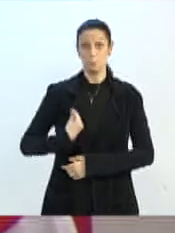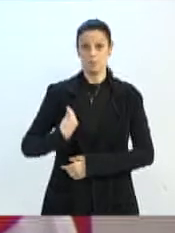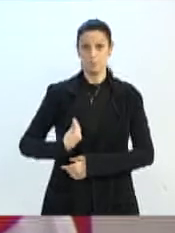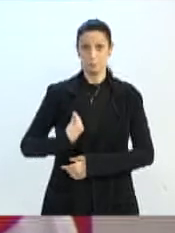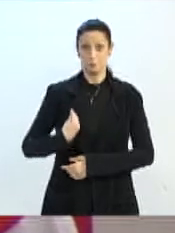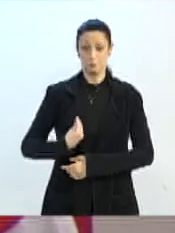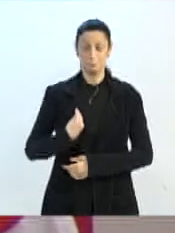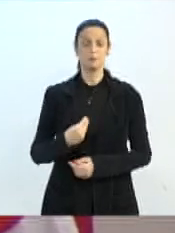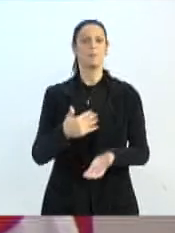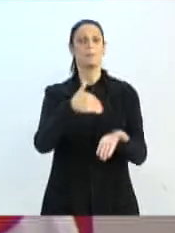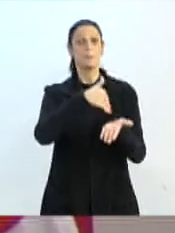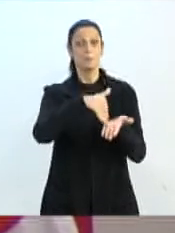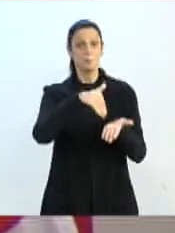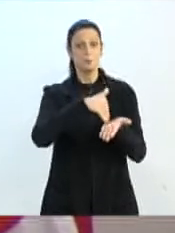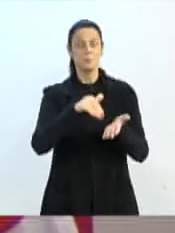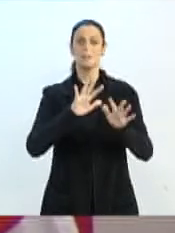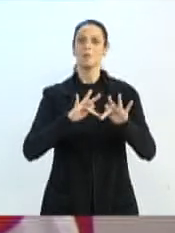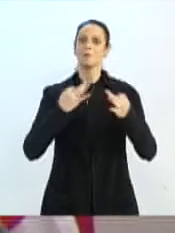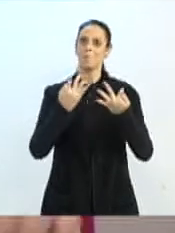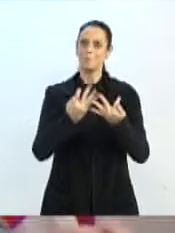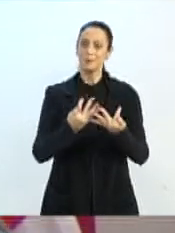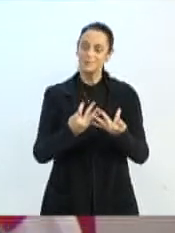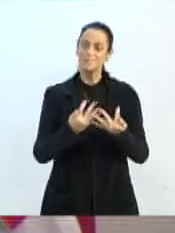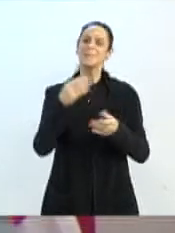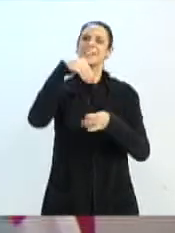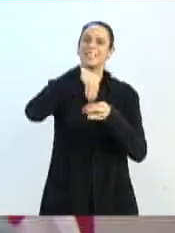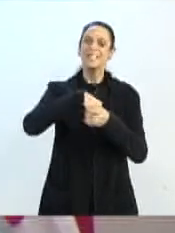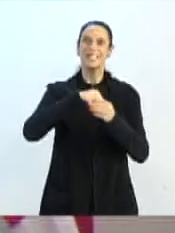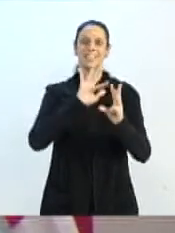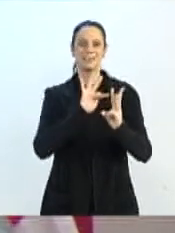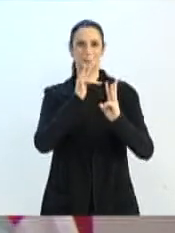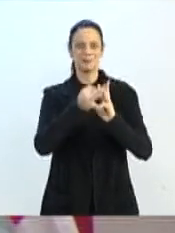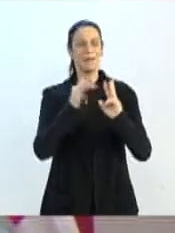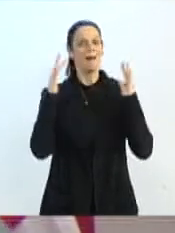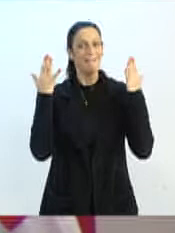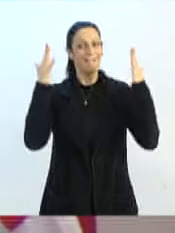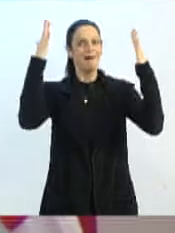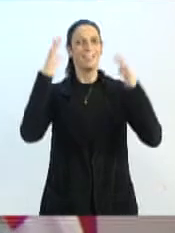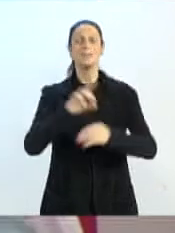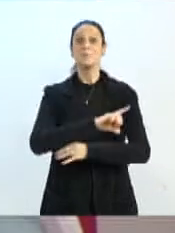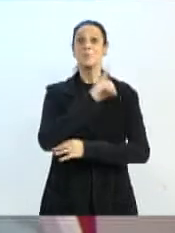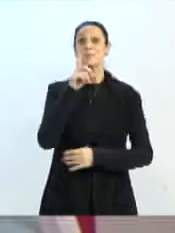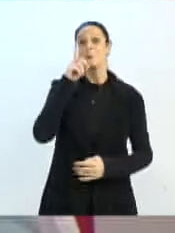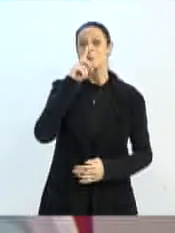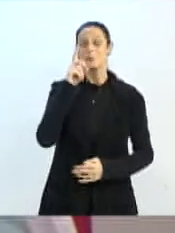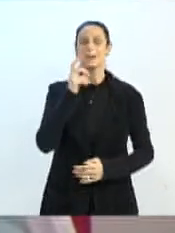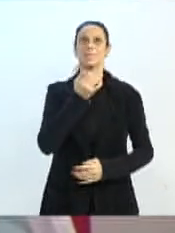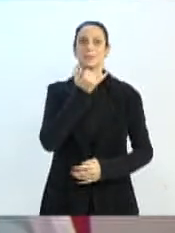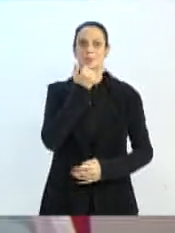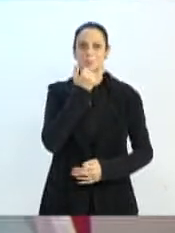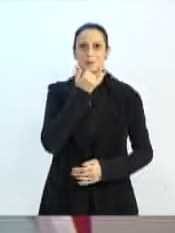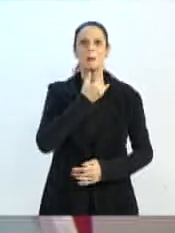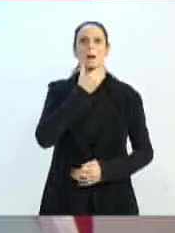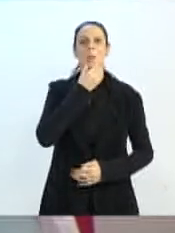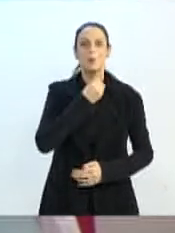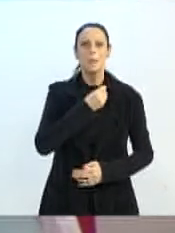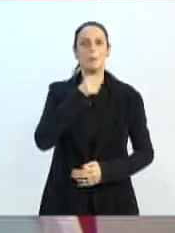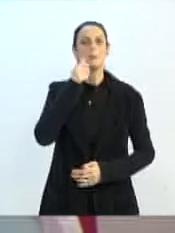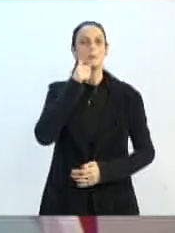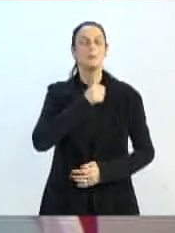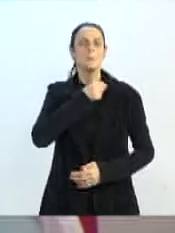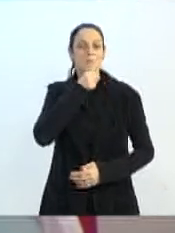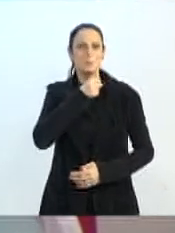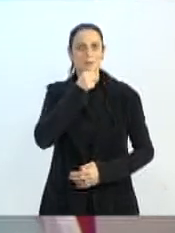na Secretaria da Família Pró-Família em comemoração ao Dia dos Avós. Teve uma